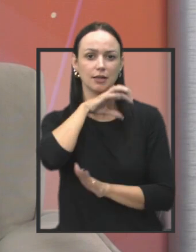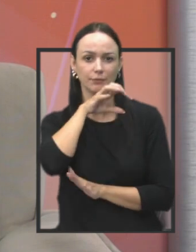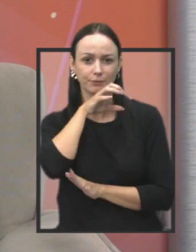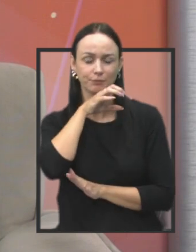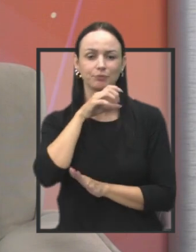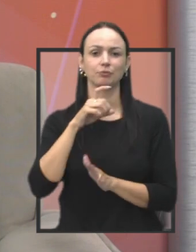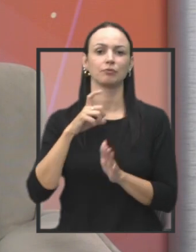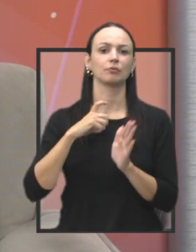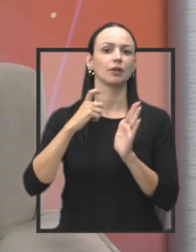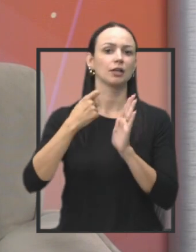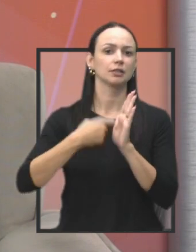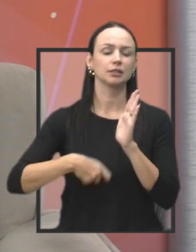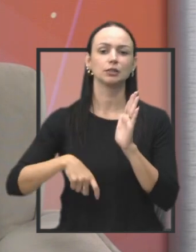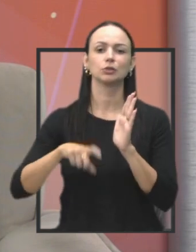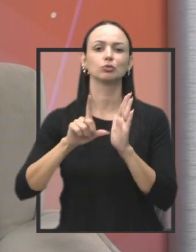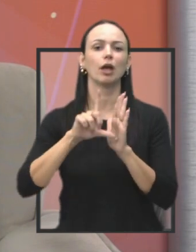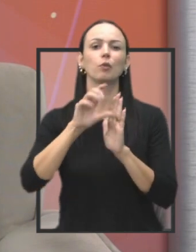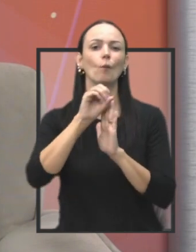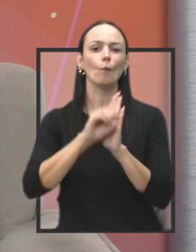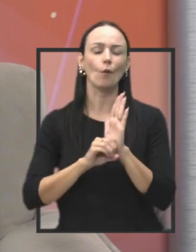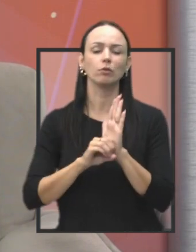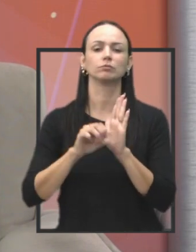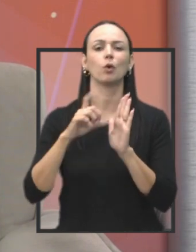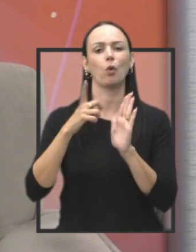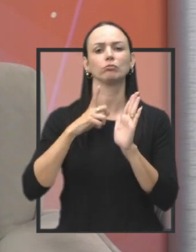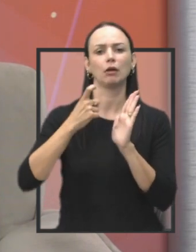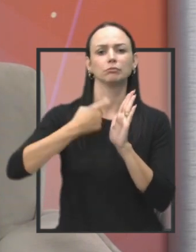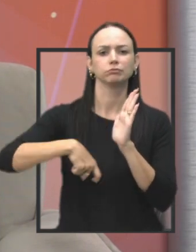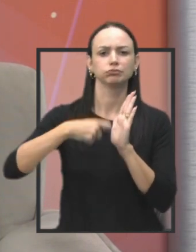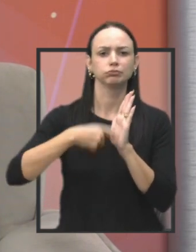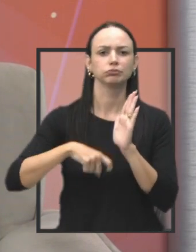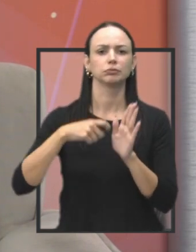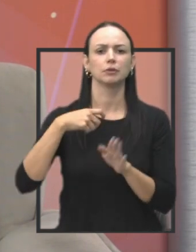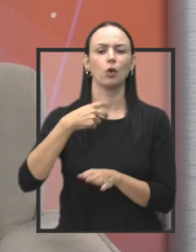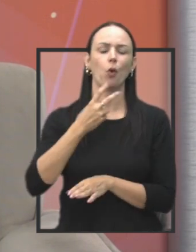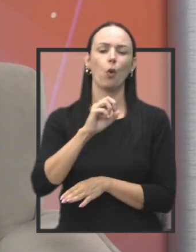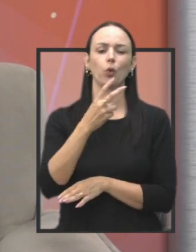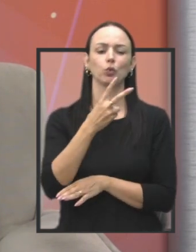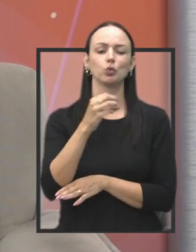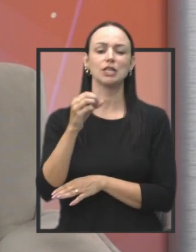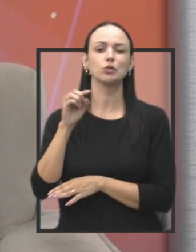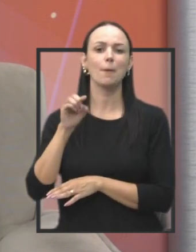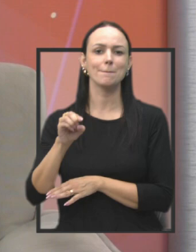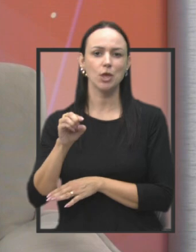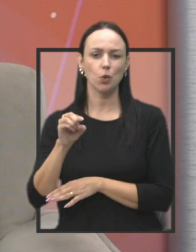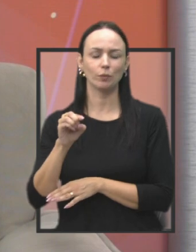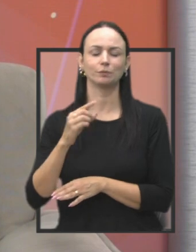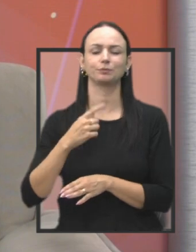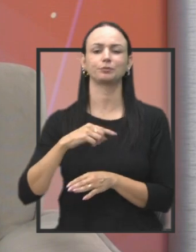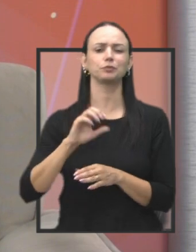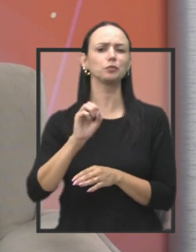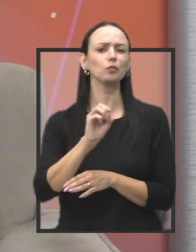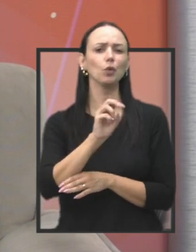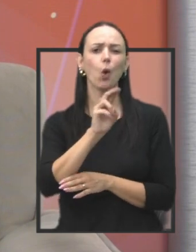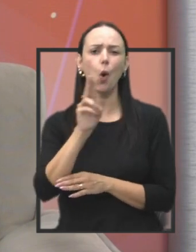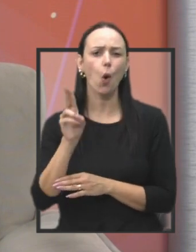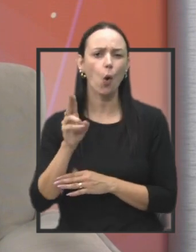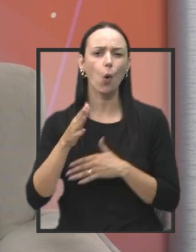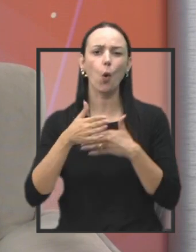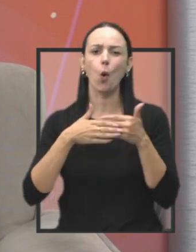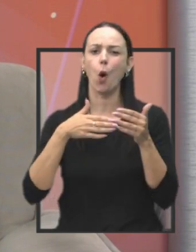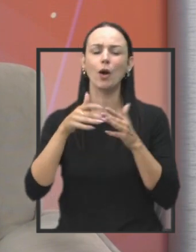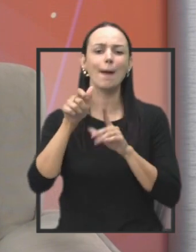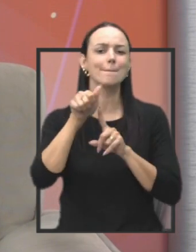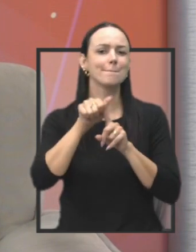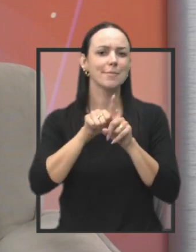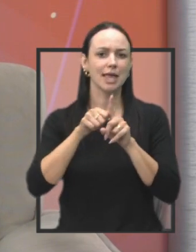rendimentos isentos e não tributáveis ou tributáveis na declaração acima de 200 mil. Obteve em qualquer mês